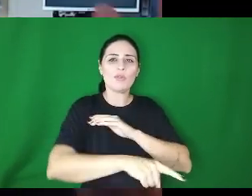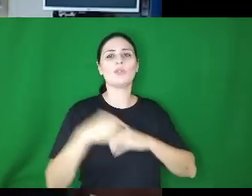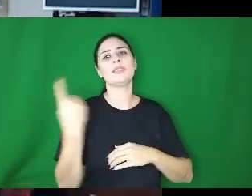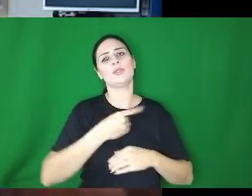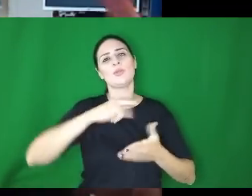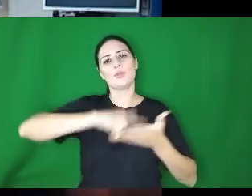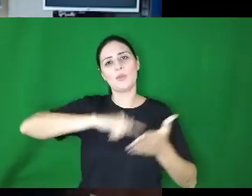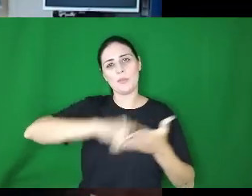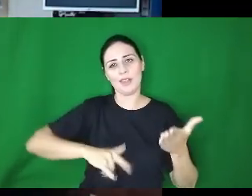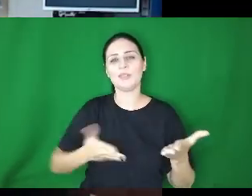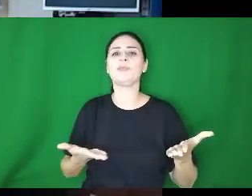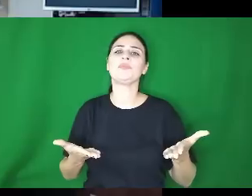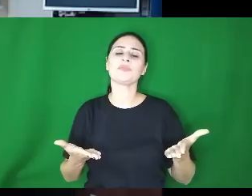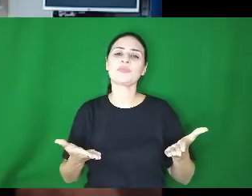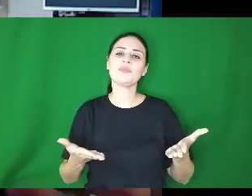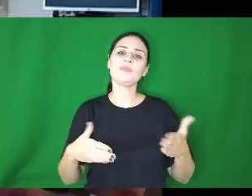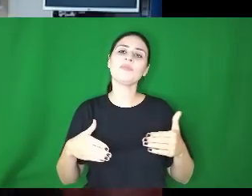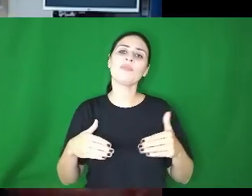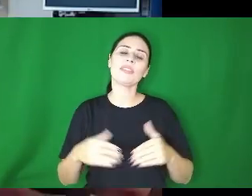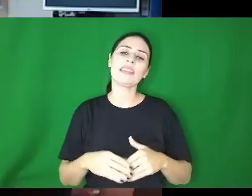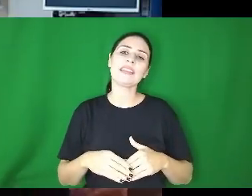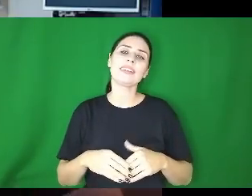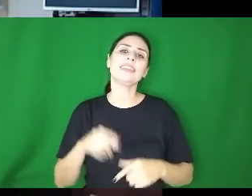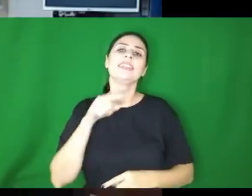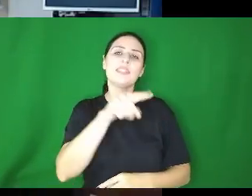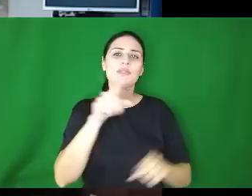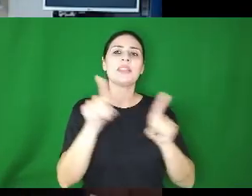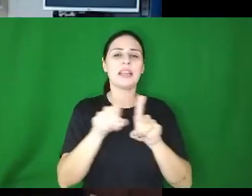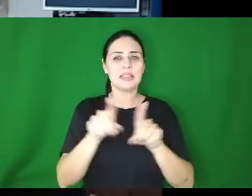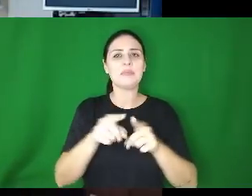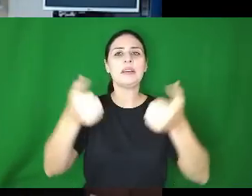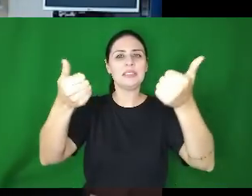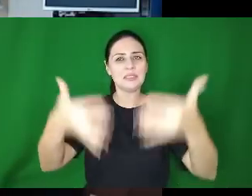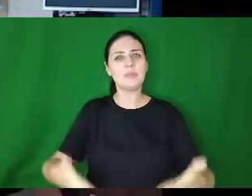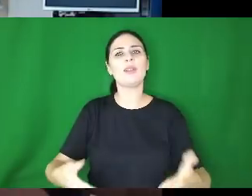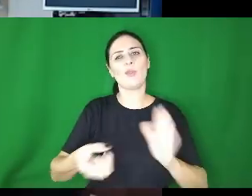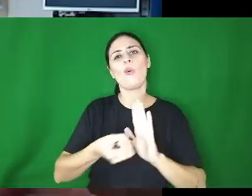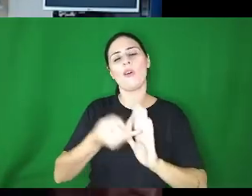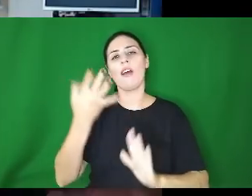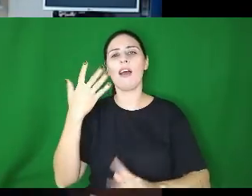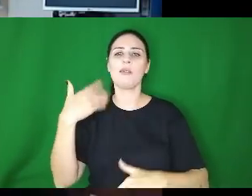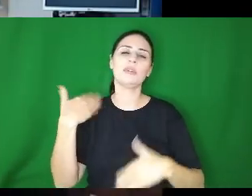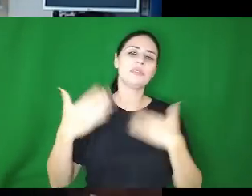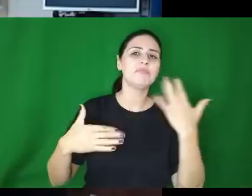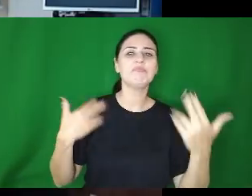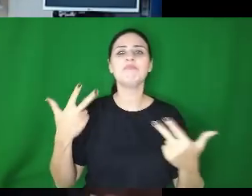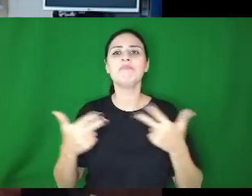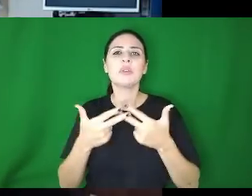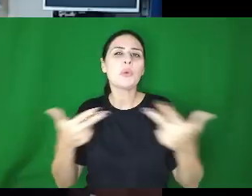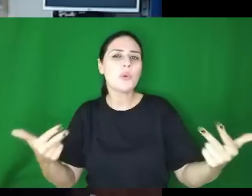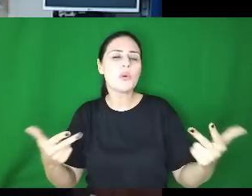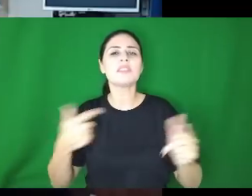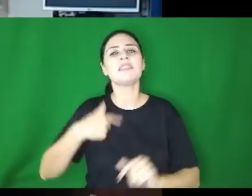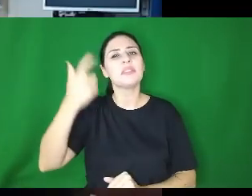em diversos anos e que podem ser, eu nem diria enxugados, mas que podem ser reorganizados de forma